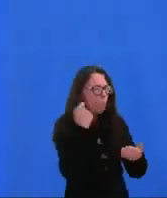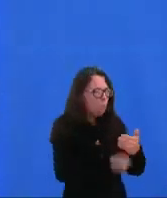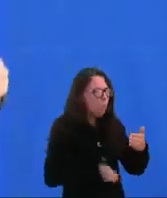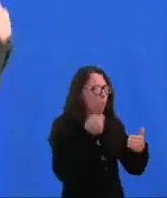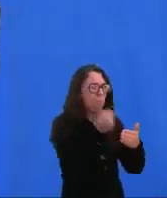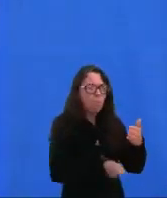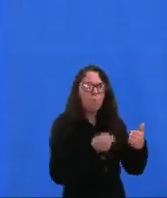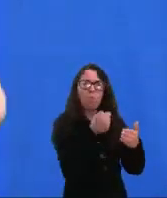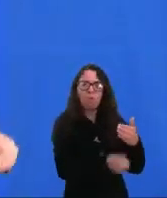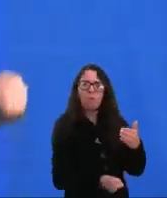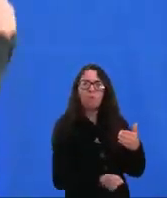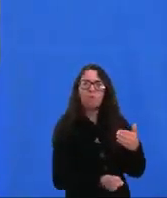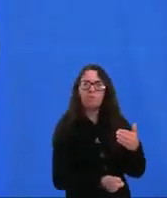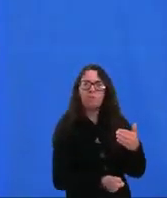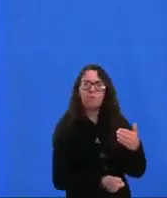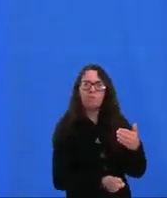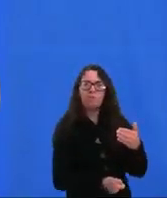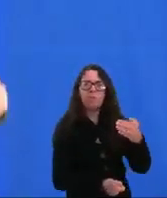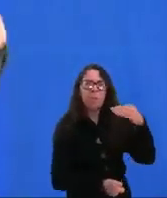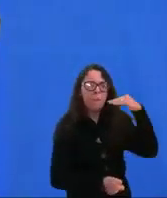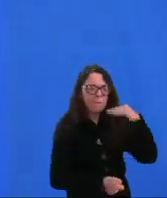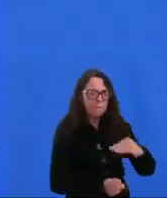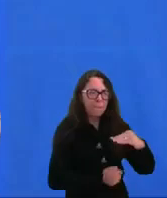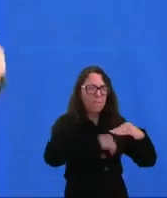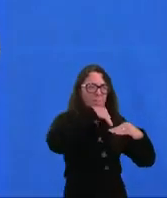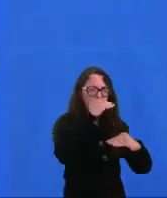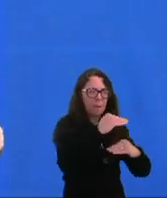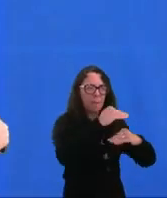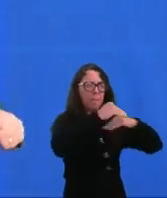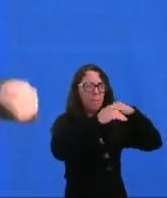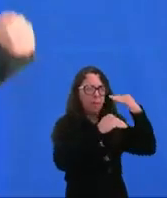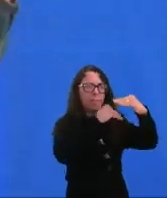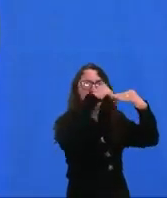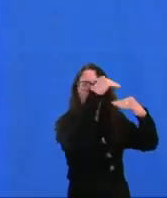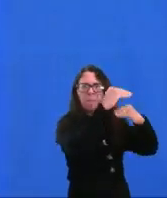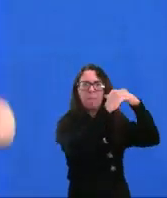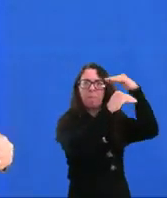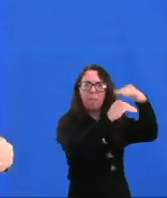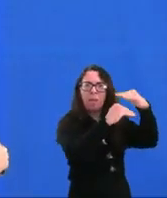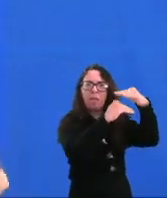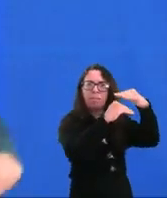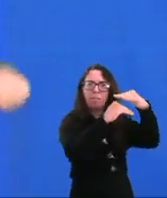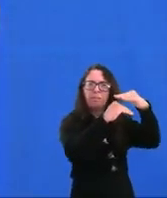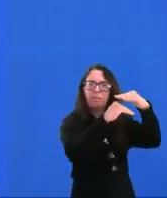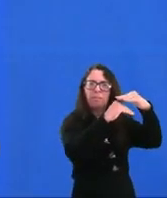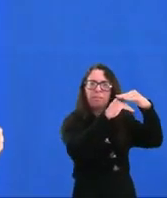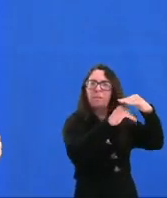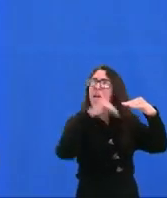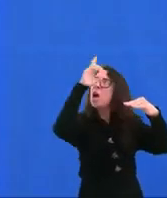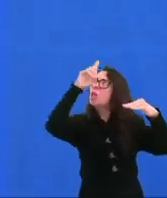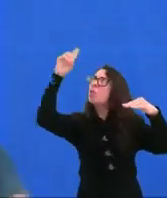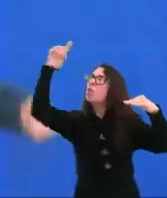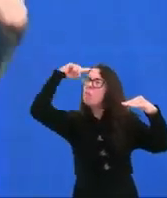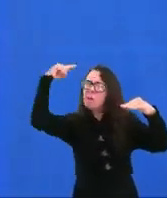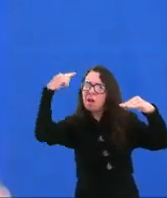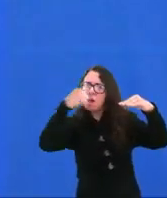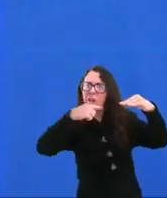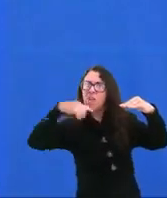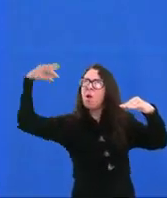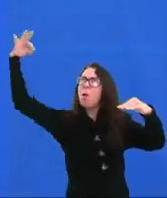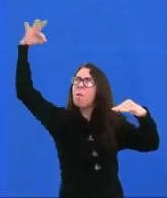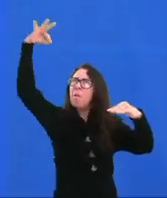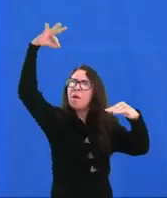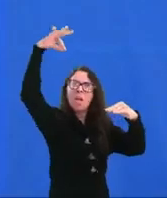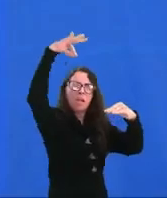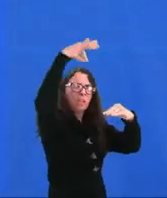a igreja é construída pelo poder do Espírito Santo, que ilumina o pastor, os seus líderes e os membros